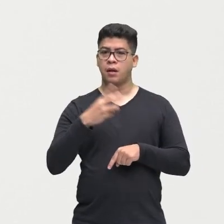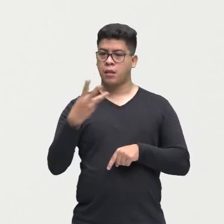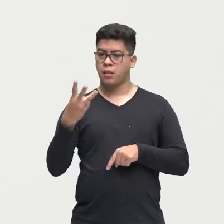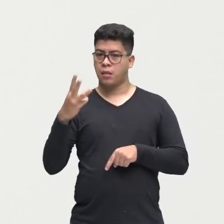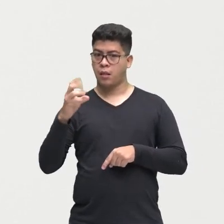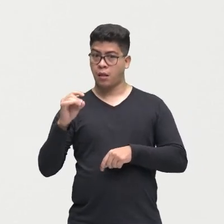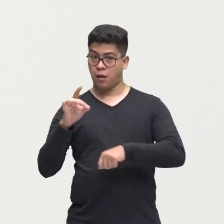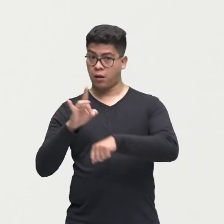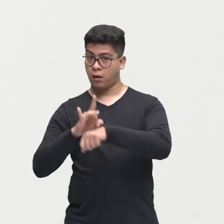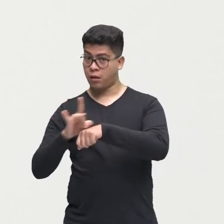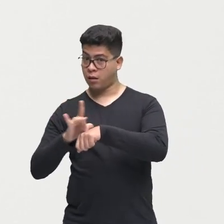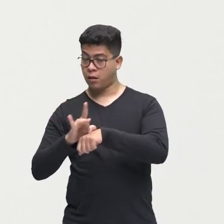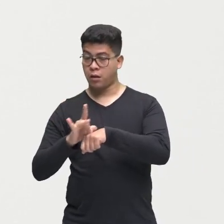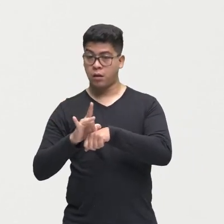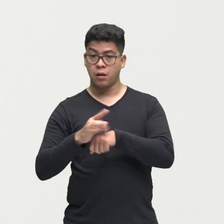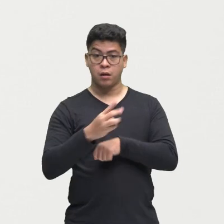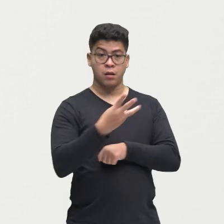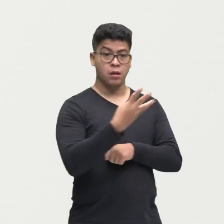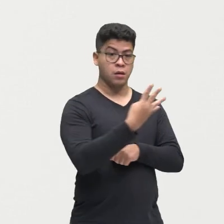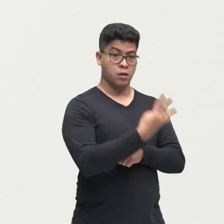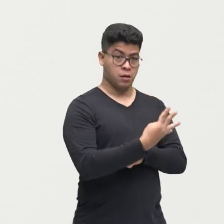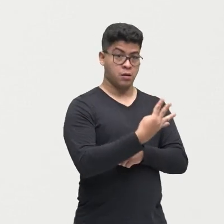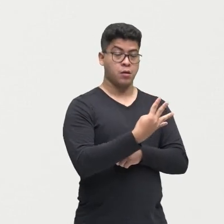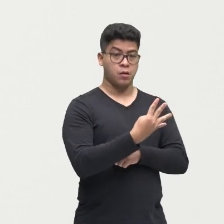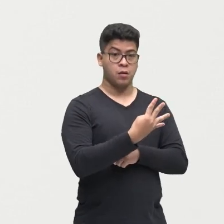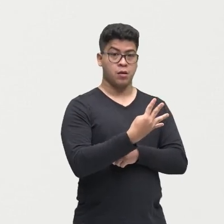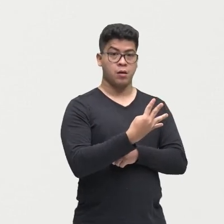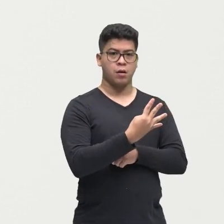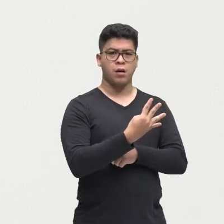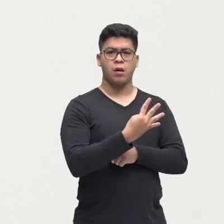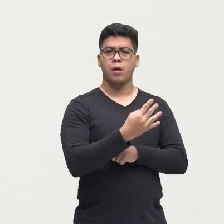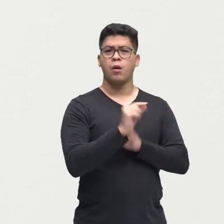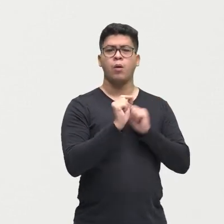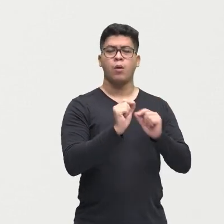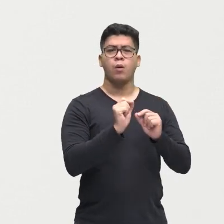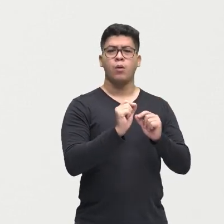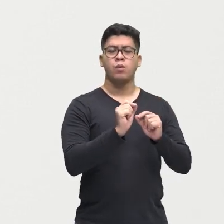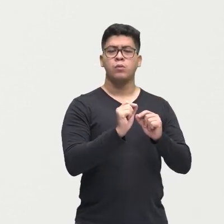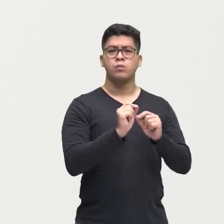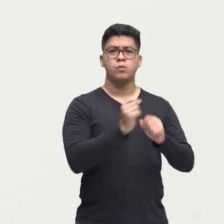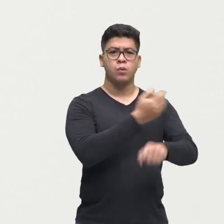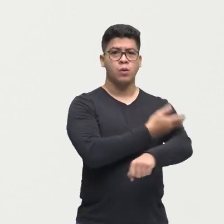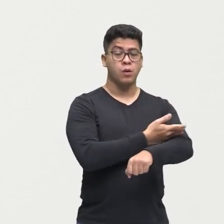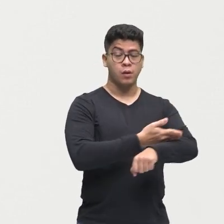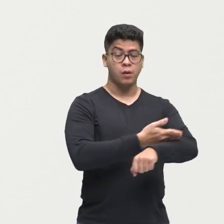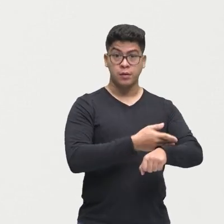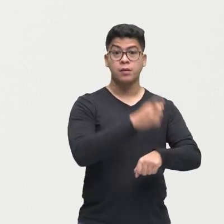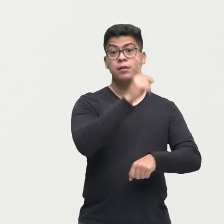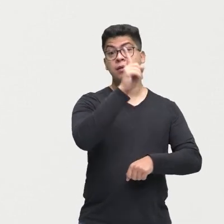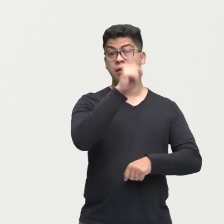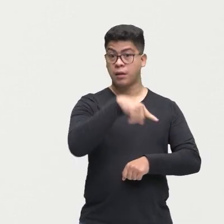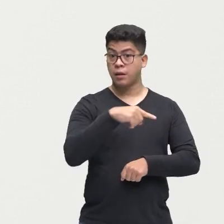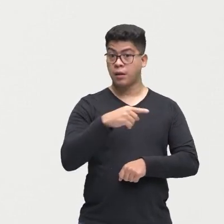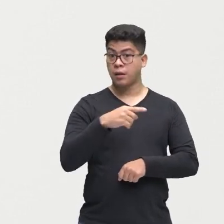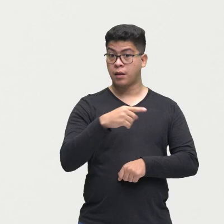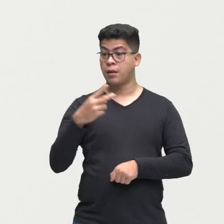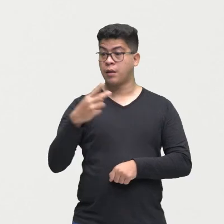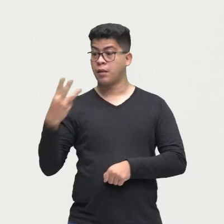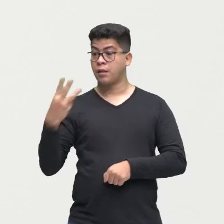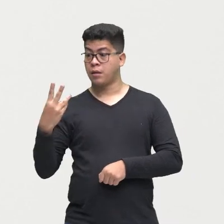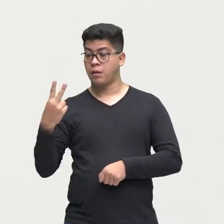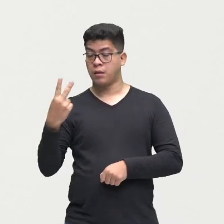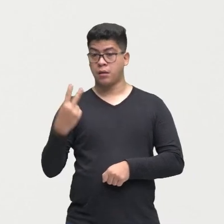a 34 casas claro também está incorreto são 32 casas escuras e